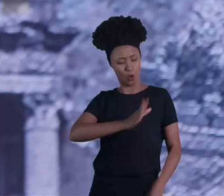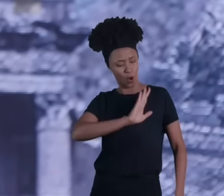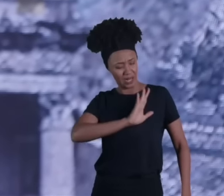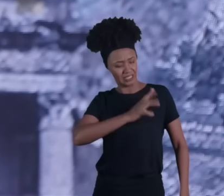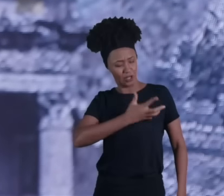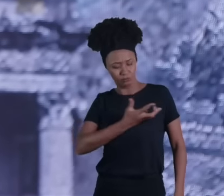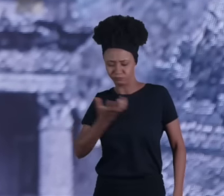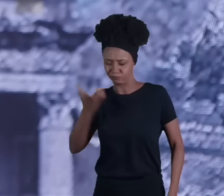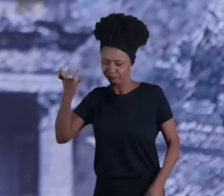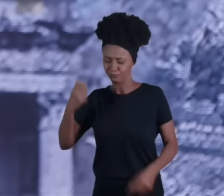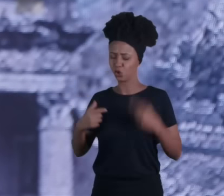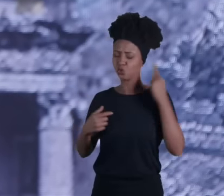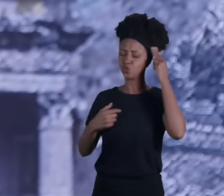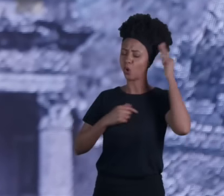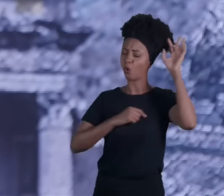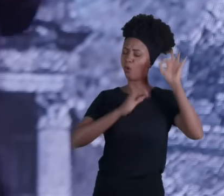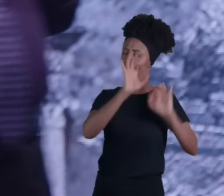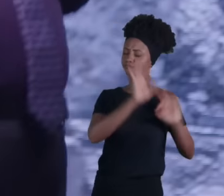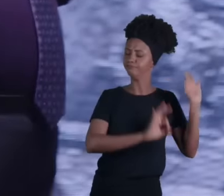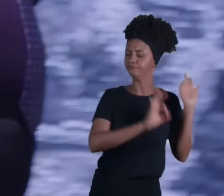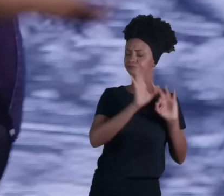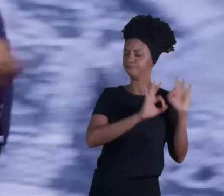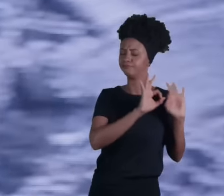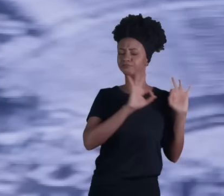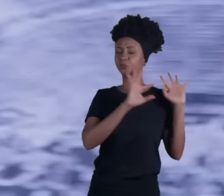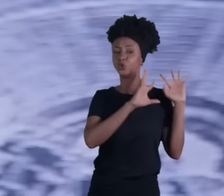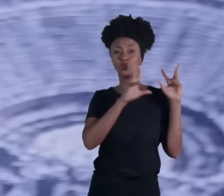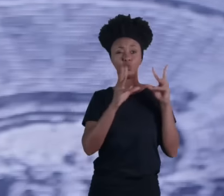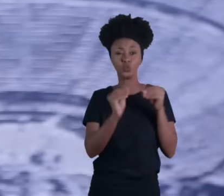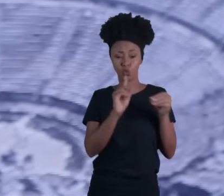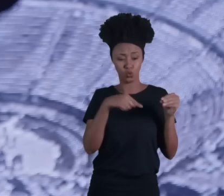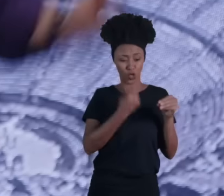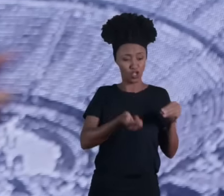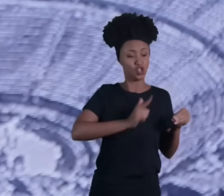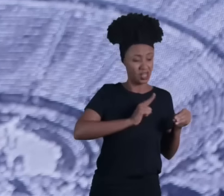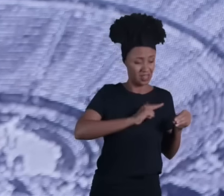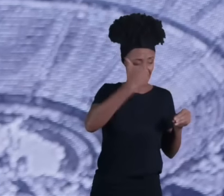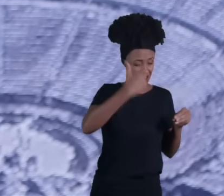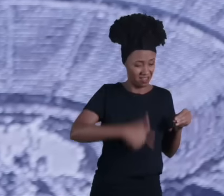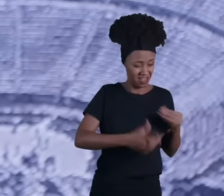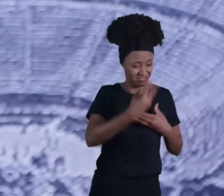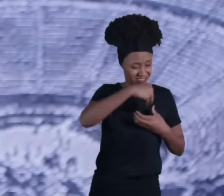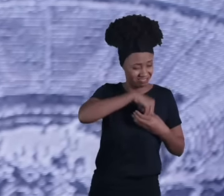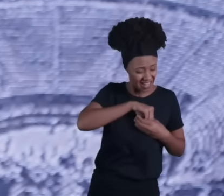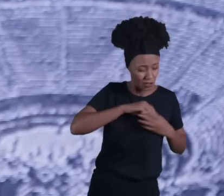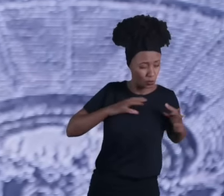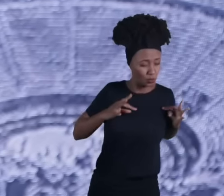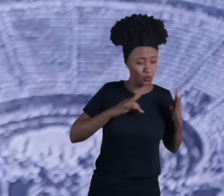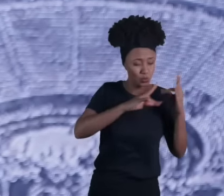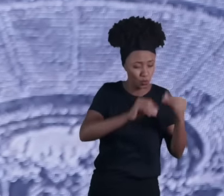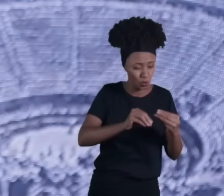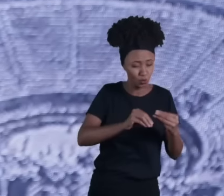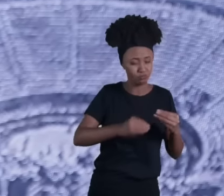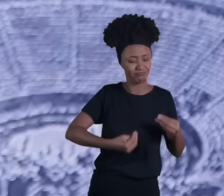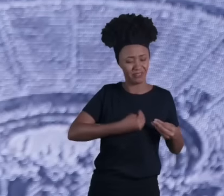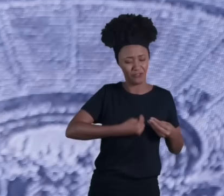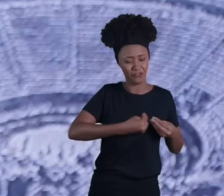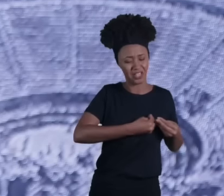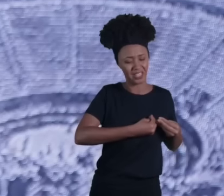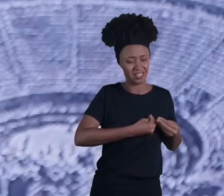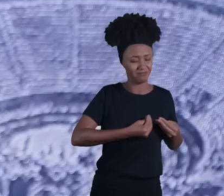coração, os nossos sonhos, os nossos projetos, tudo que temos e que somos. Queremos viver para a tua glória, para o